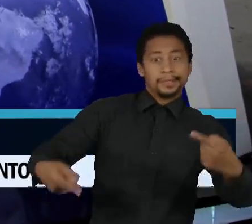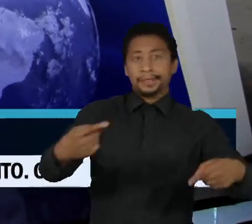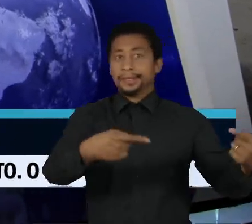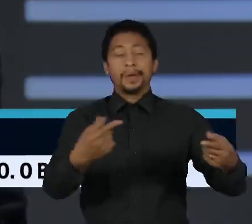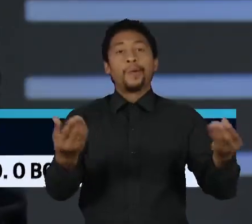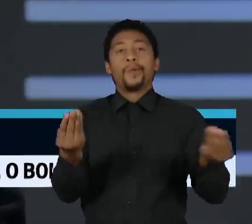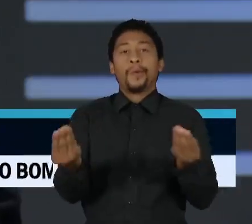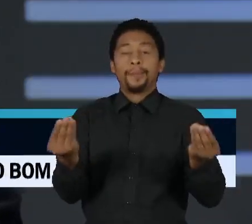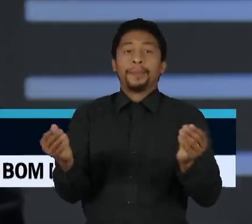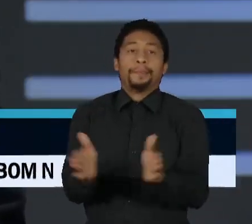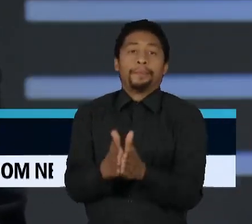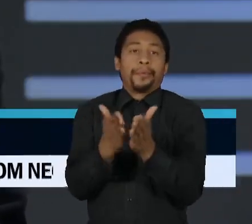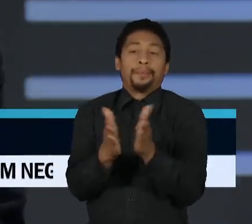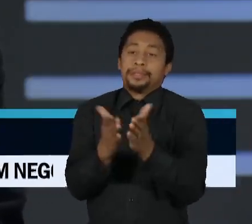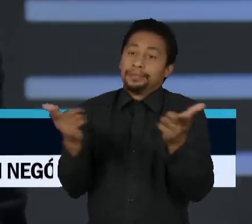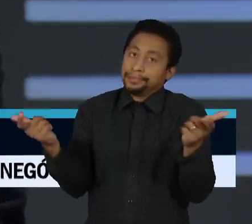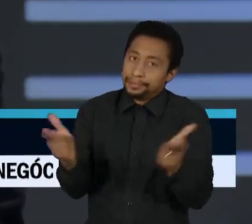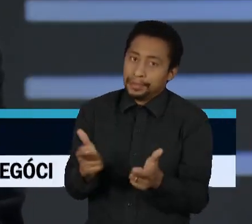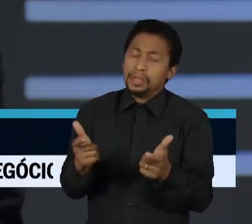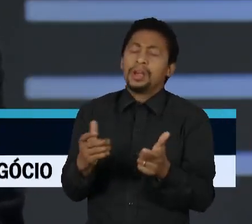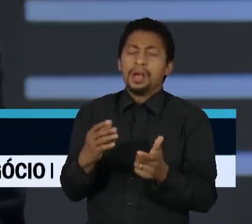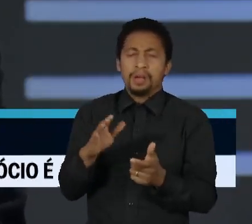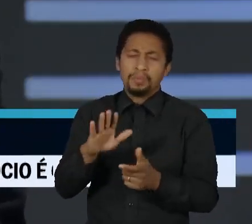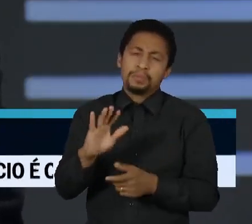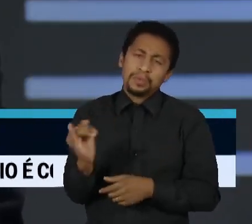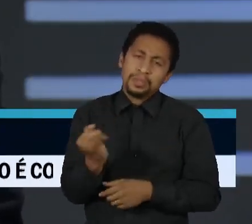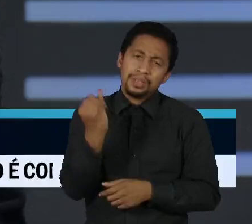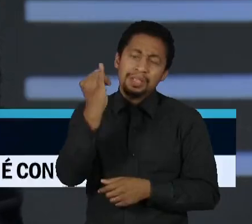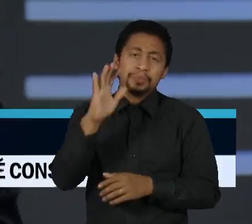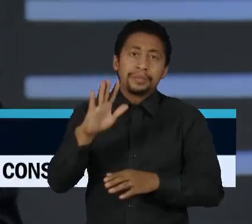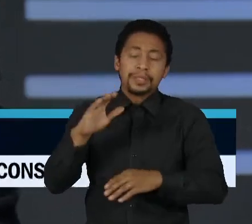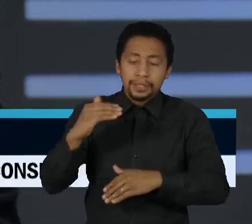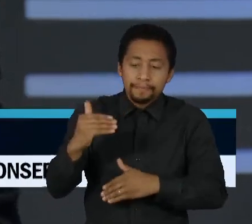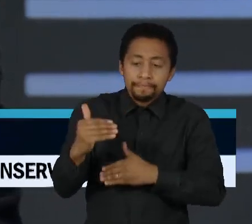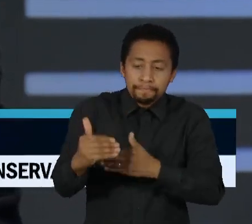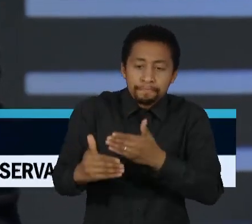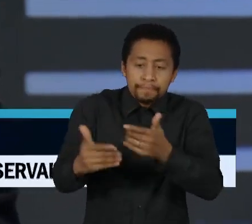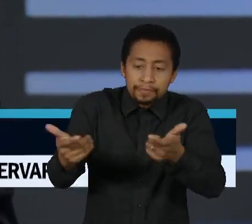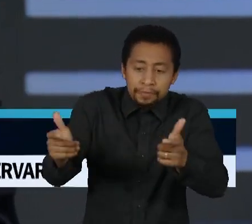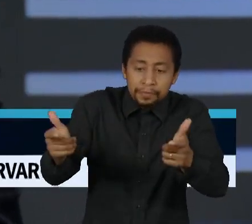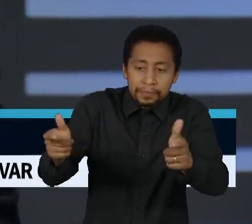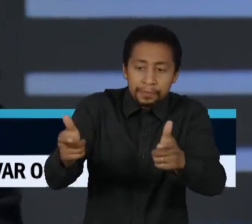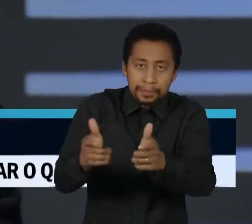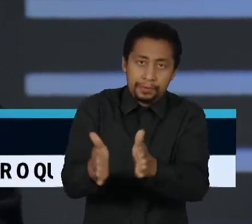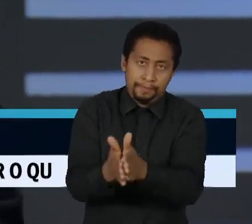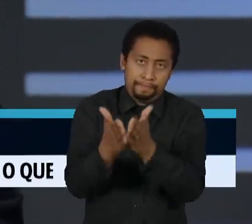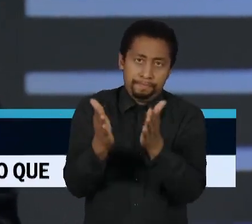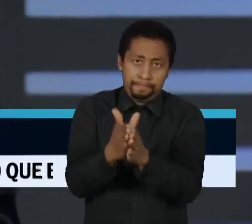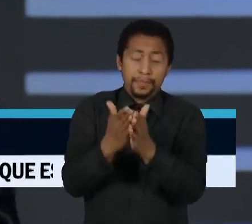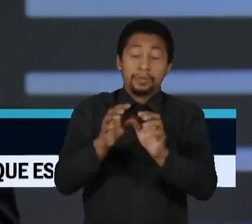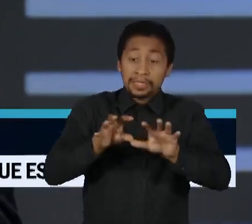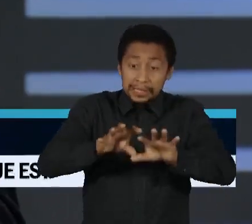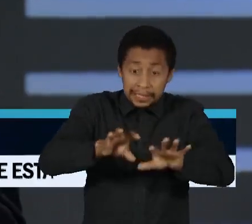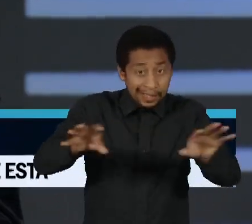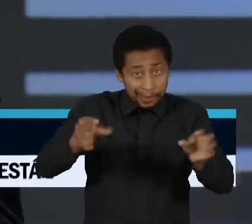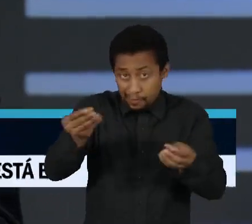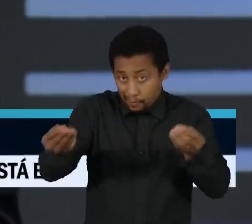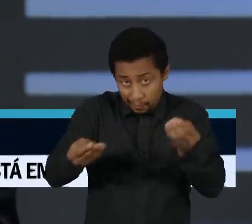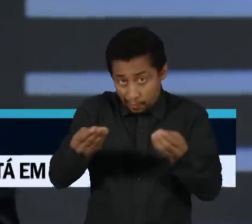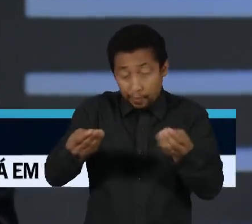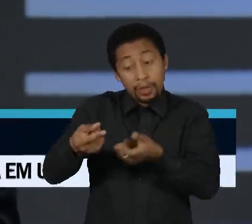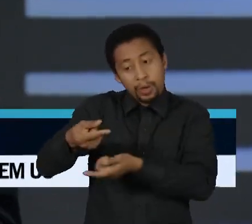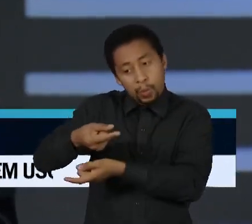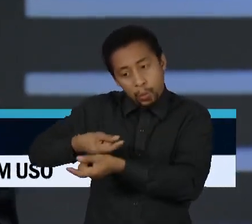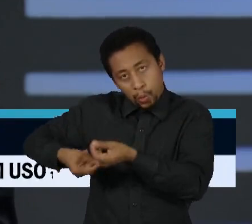redução de problema é importante é mas ela tem que ser transitória o que faz redução de pobreza de maneira estrutural ocorrer é você gerar